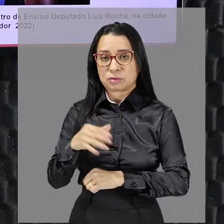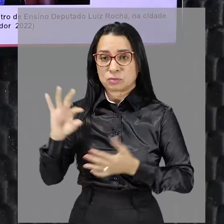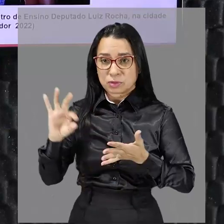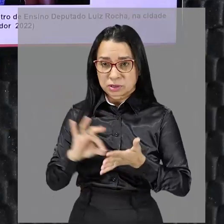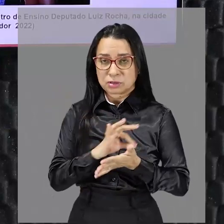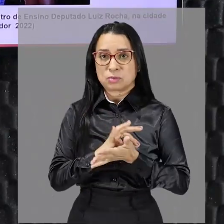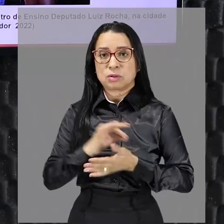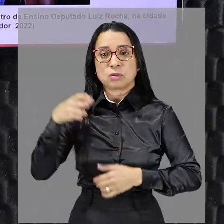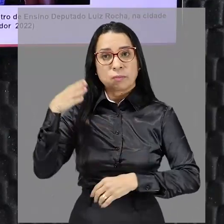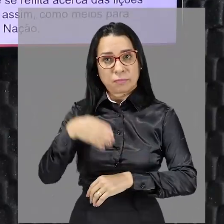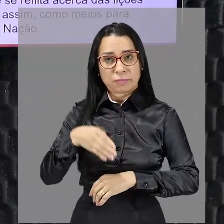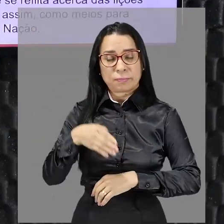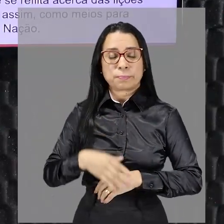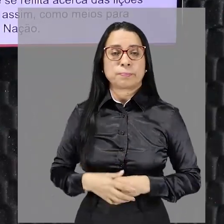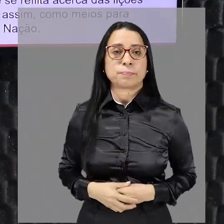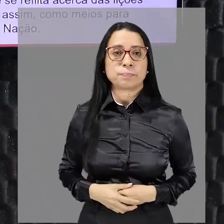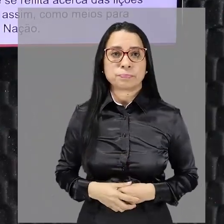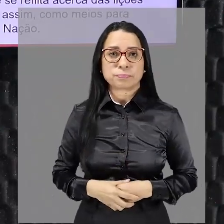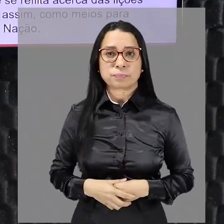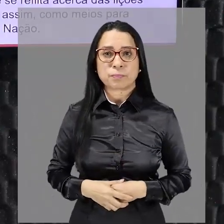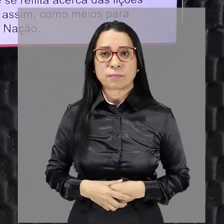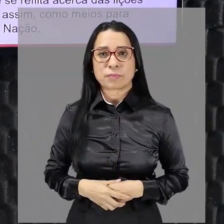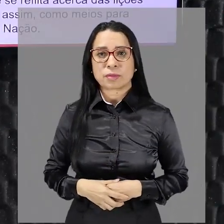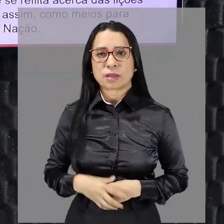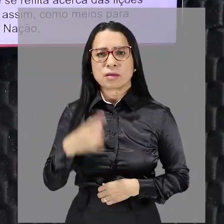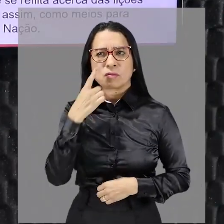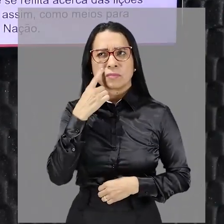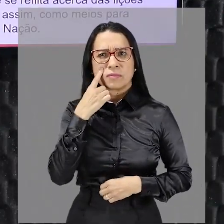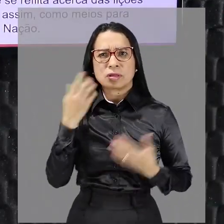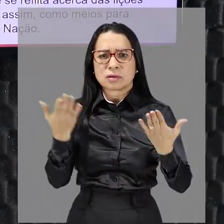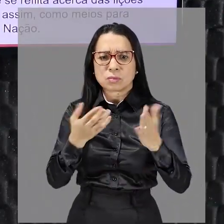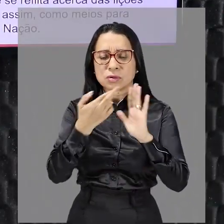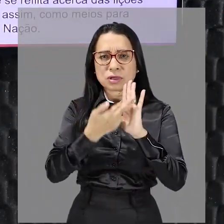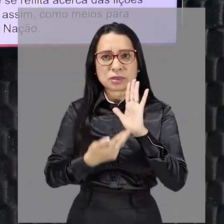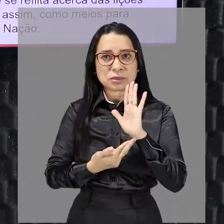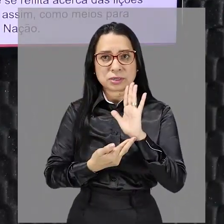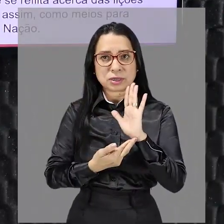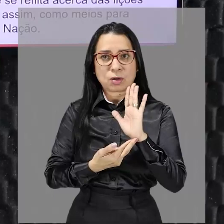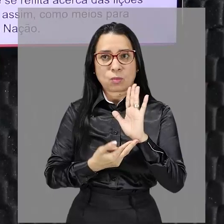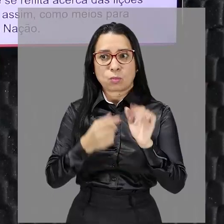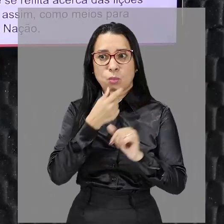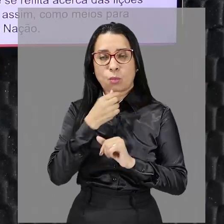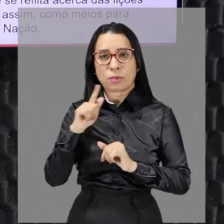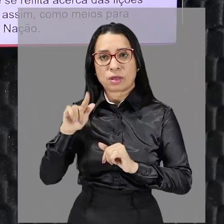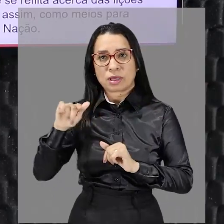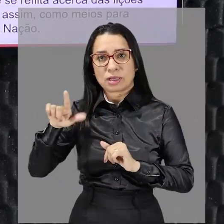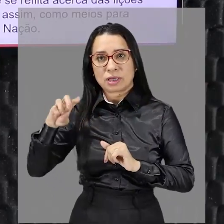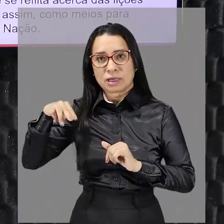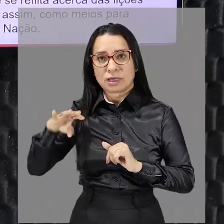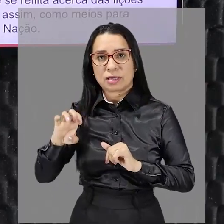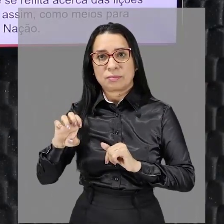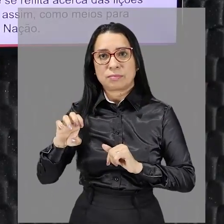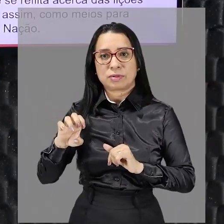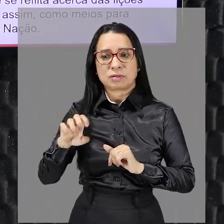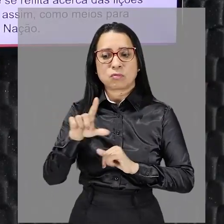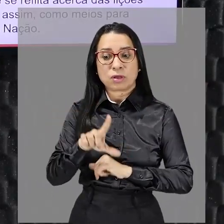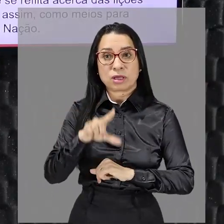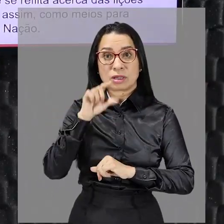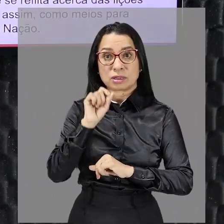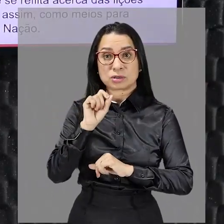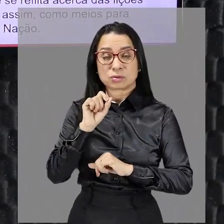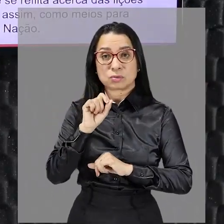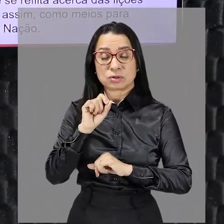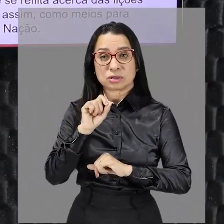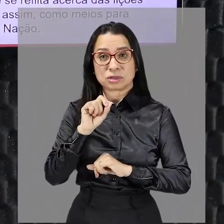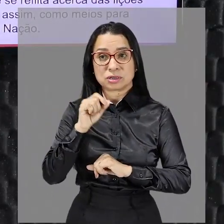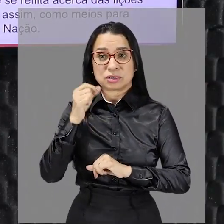e frequentando. Então vamos analisar a redação do Guilherme, que foi uma das redações escolhidas, uma das